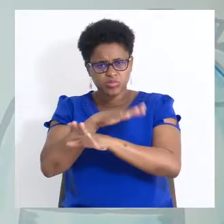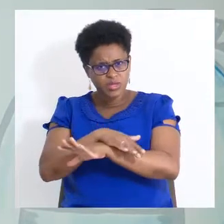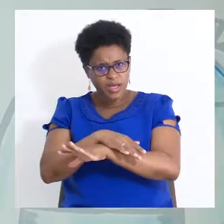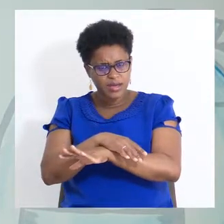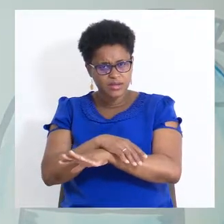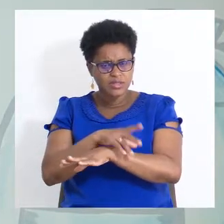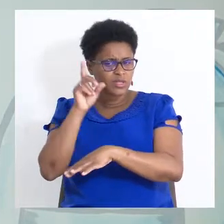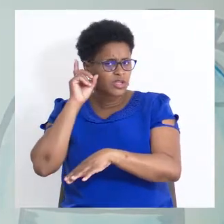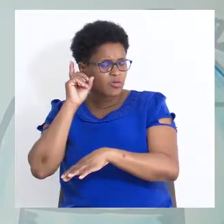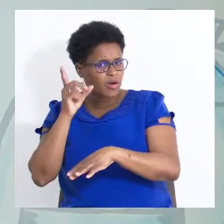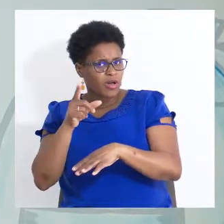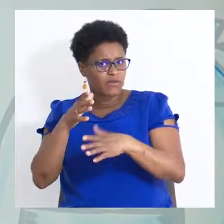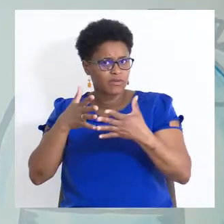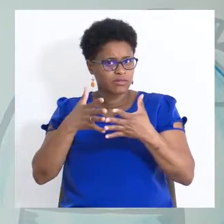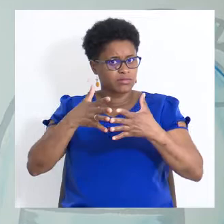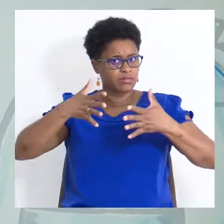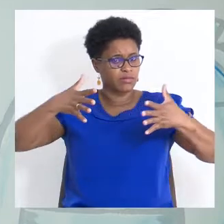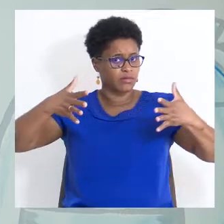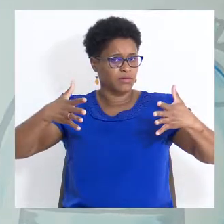telemóvel espetacular, com um tamanhão.